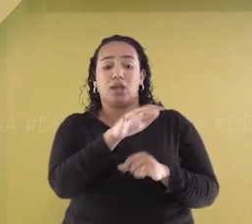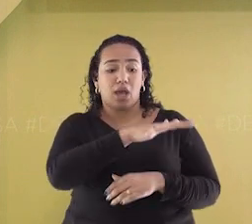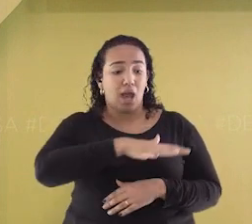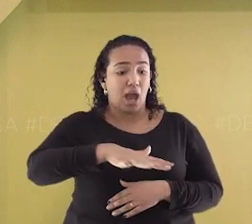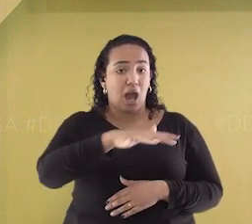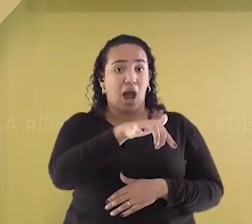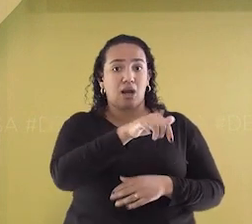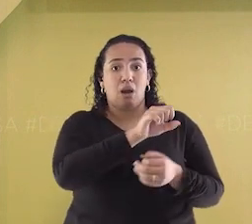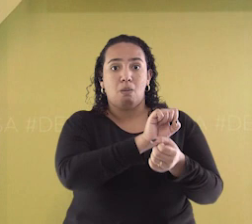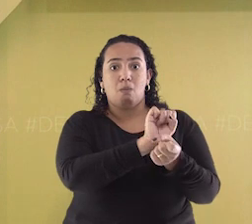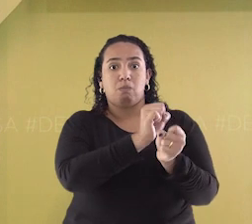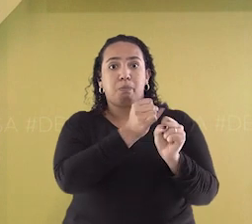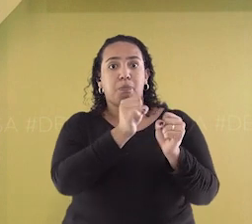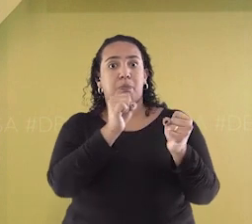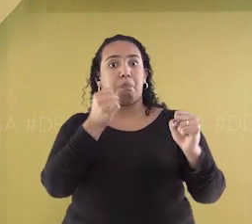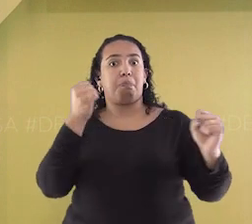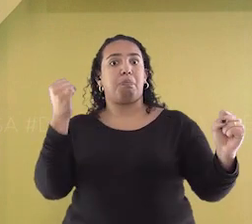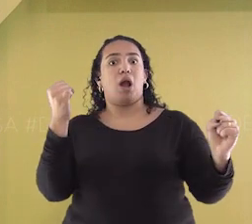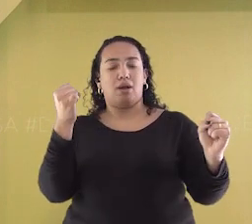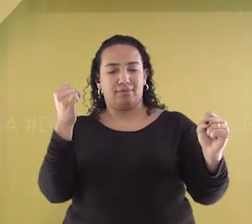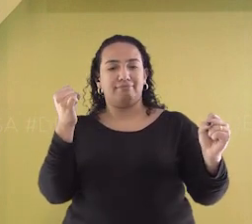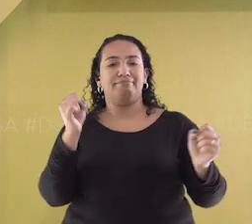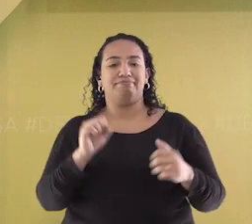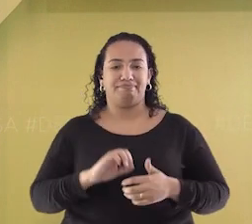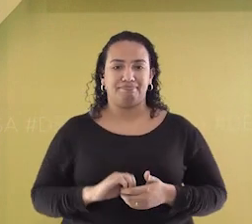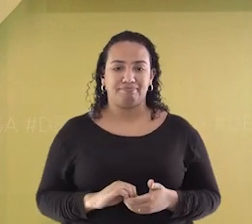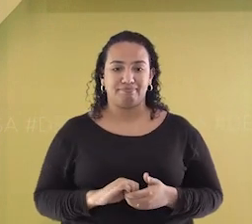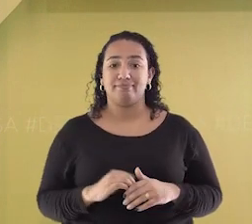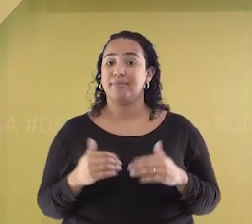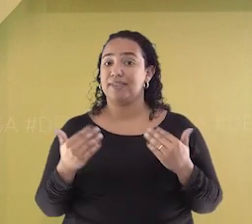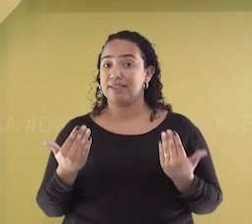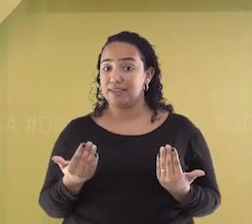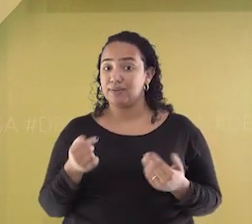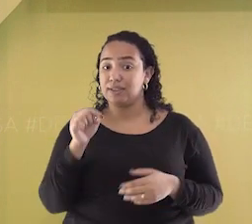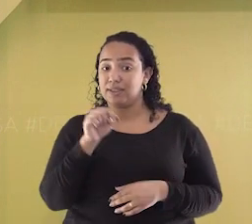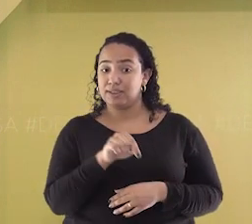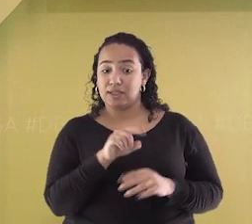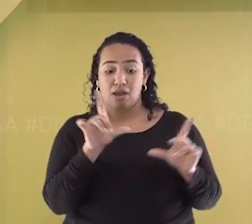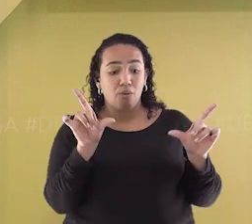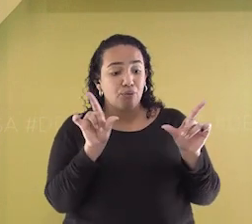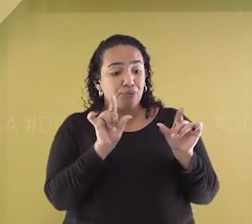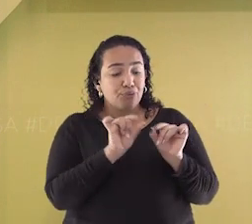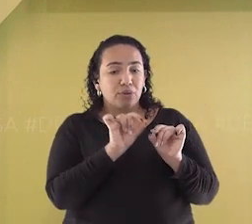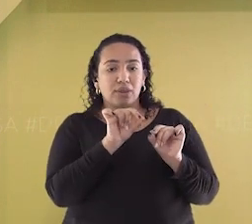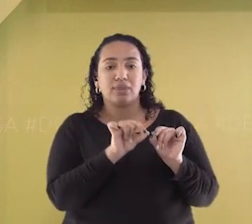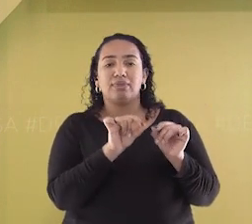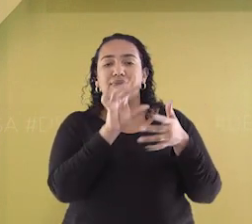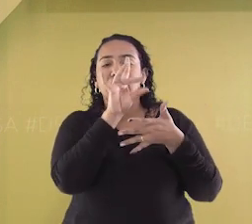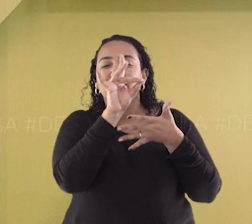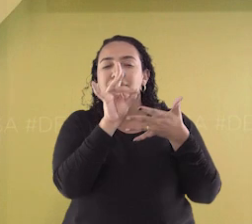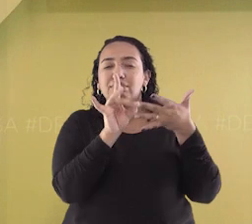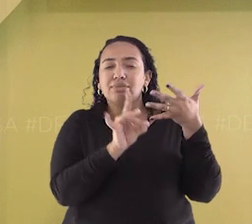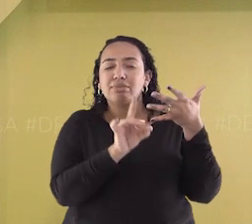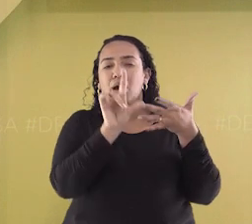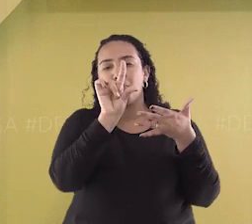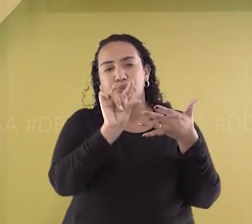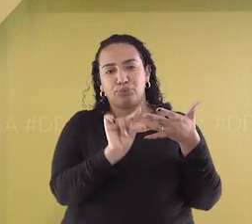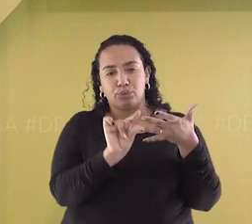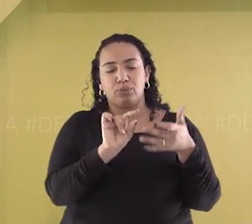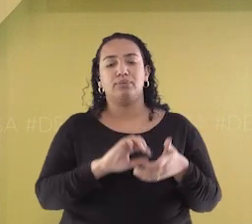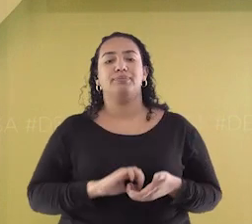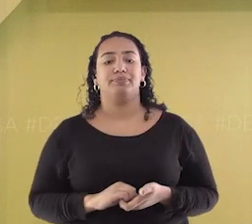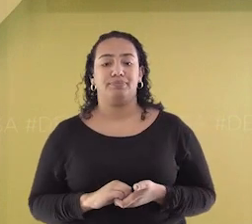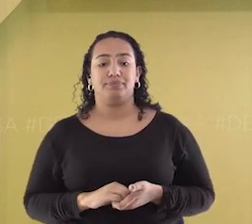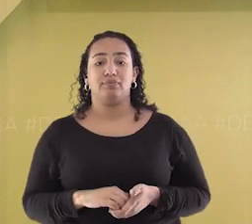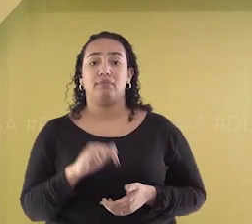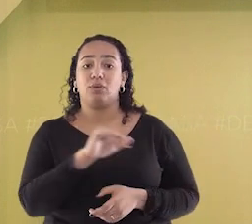uma área extensa representada no mapa. Sendo assim, ela possui menos detalhes de um ponto específico,